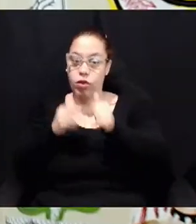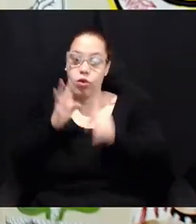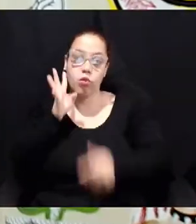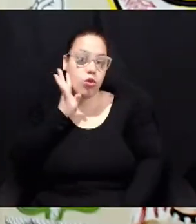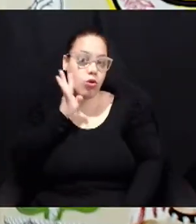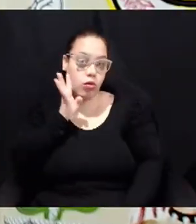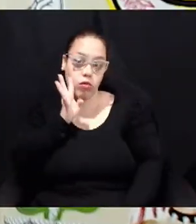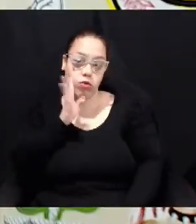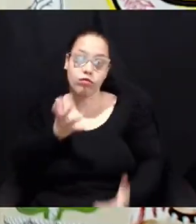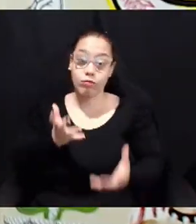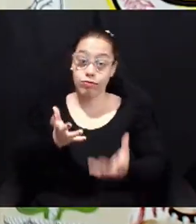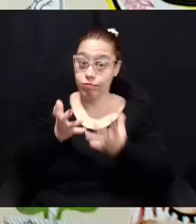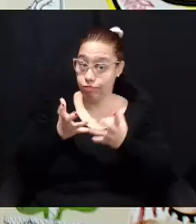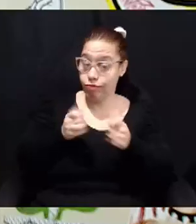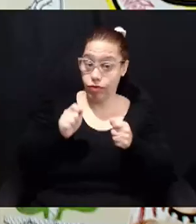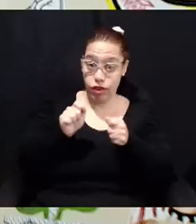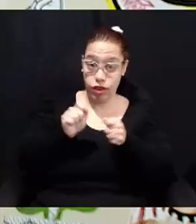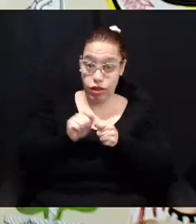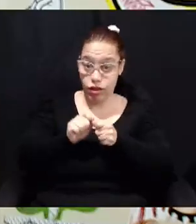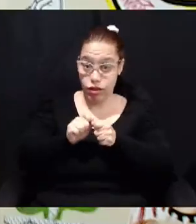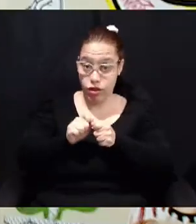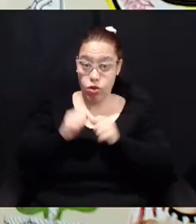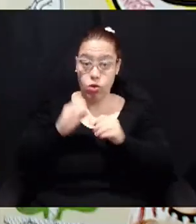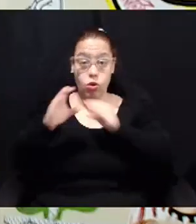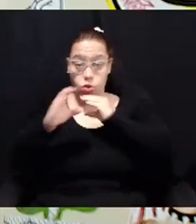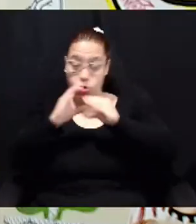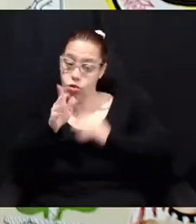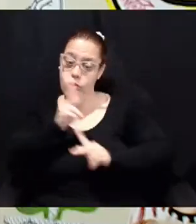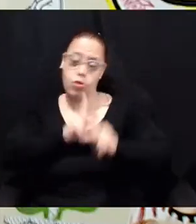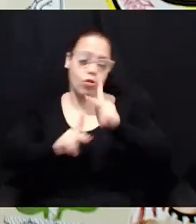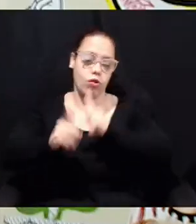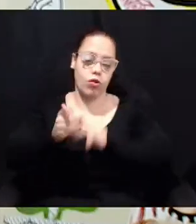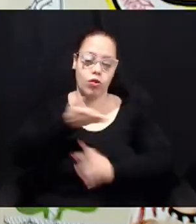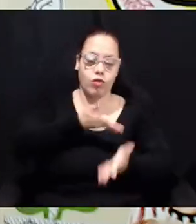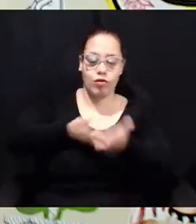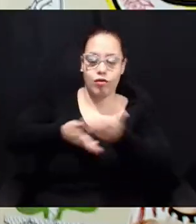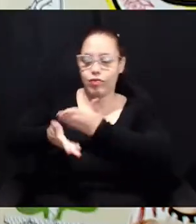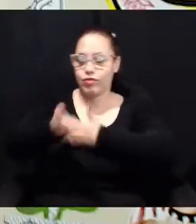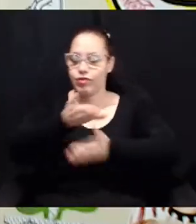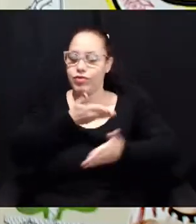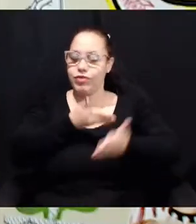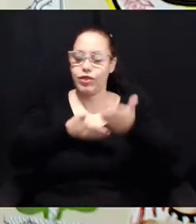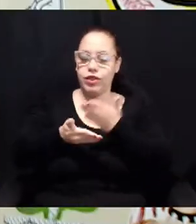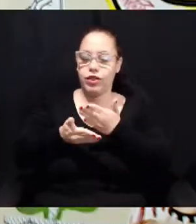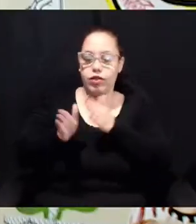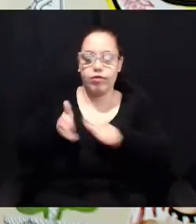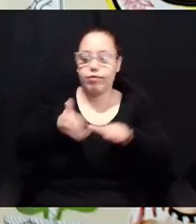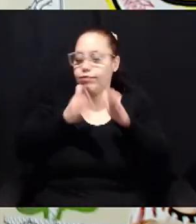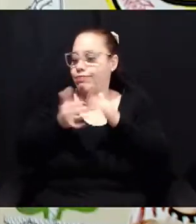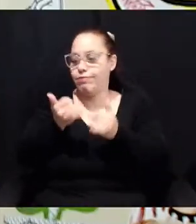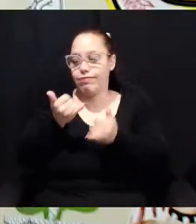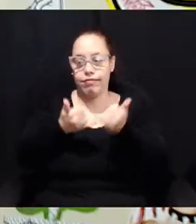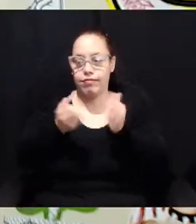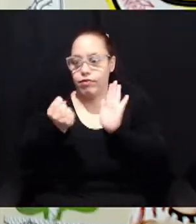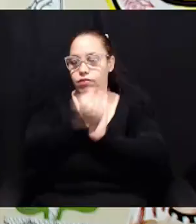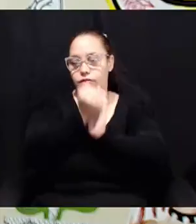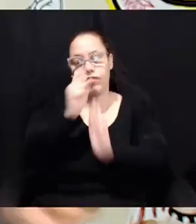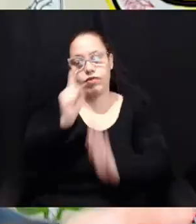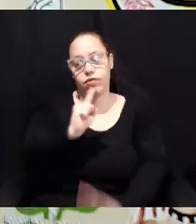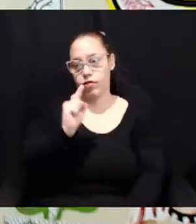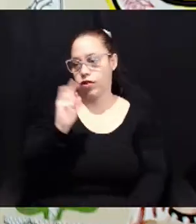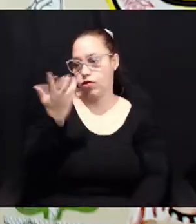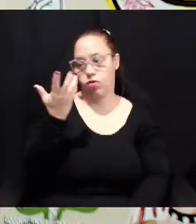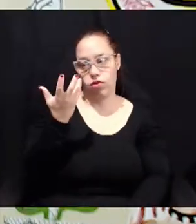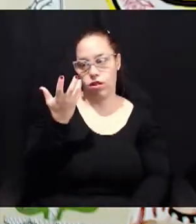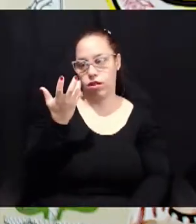queria poder me comunicar com o público, ter essa troca que com produtos com grandes marcas isso não acontece. Eu